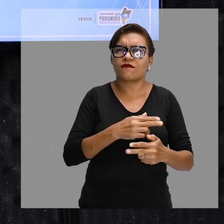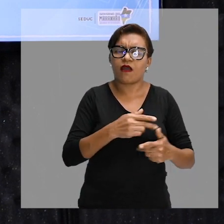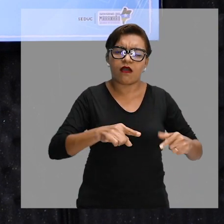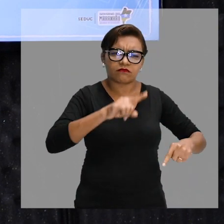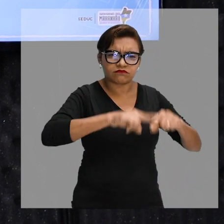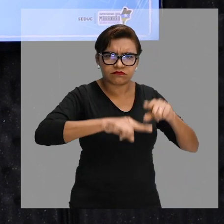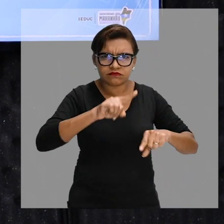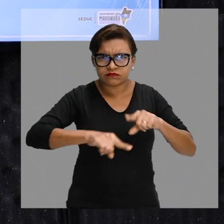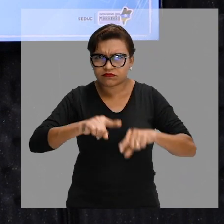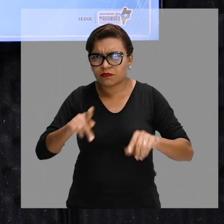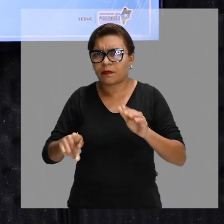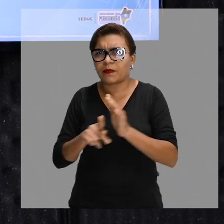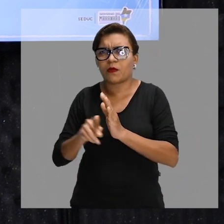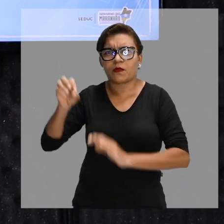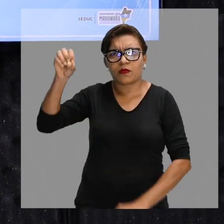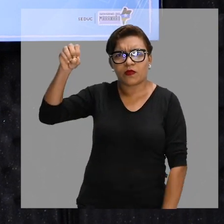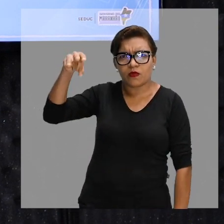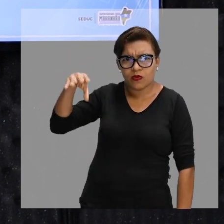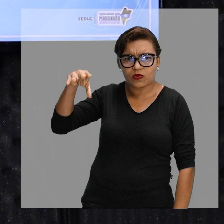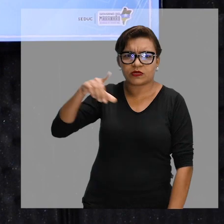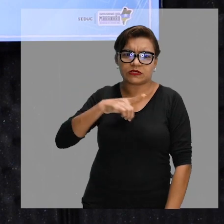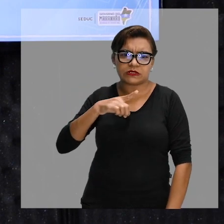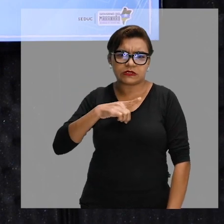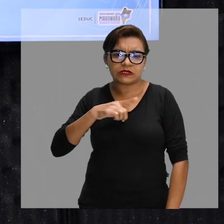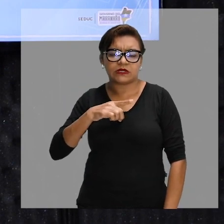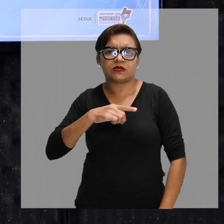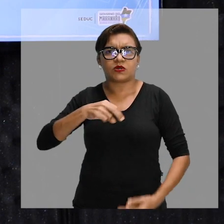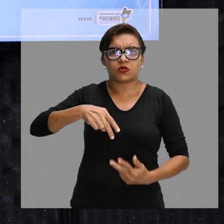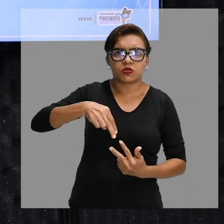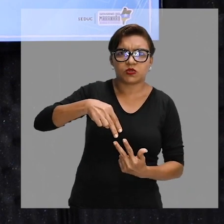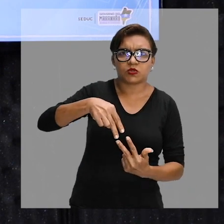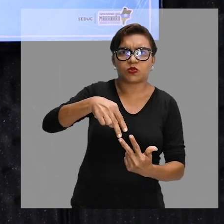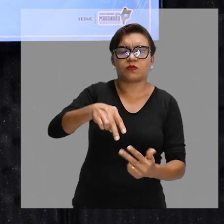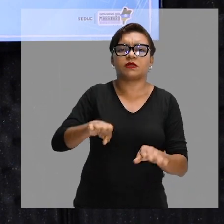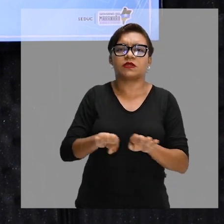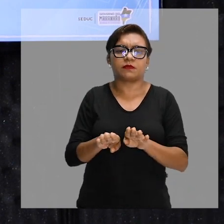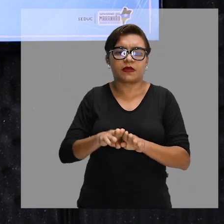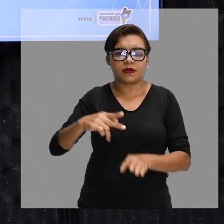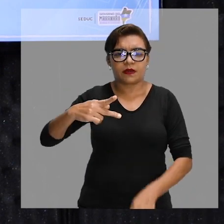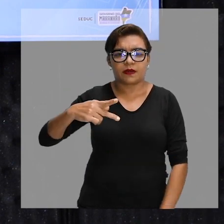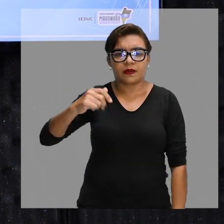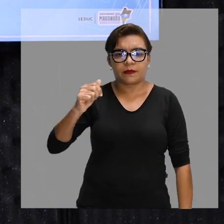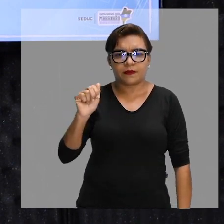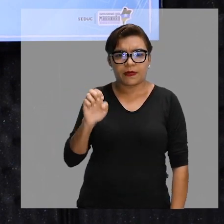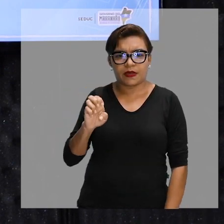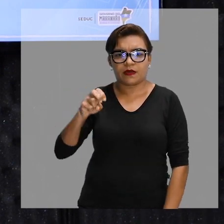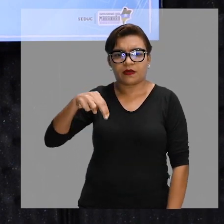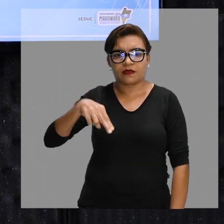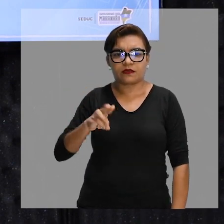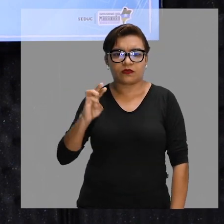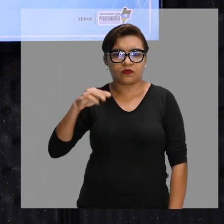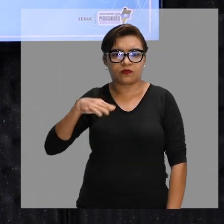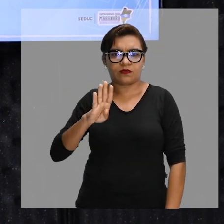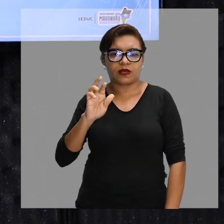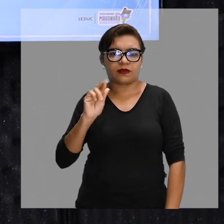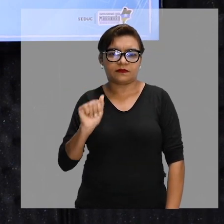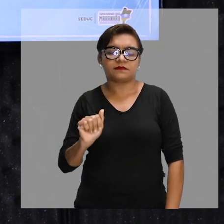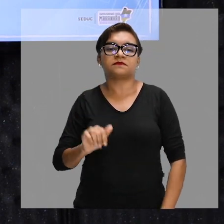luz, sombra, penumbra e eclipses. Ok? Então se liga na aula de